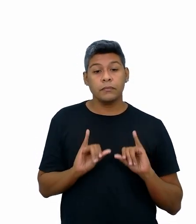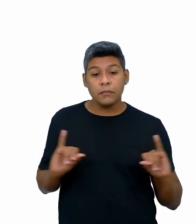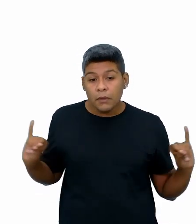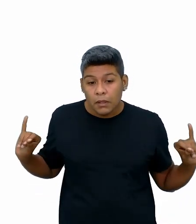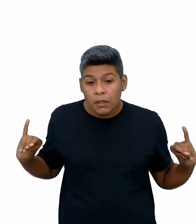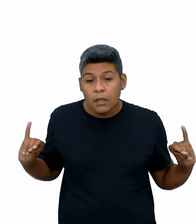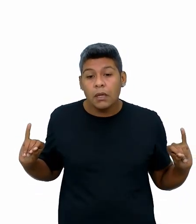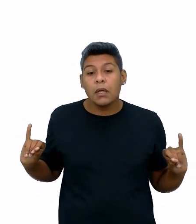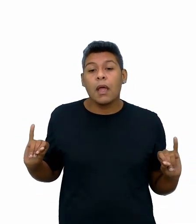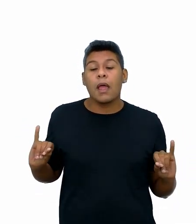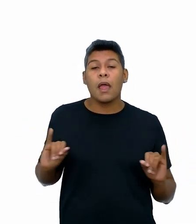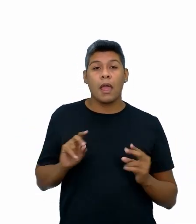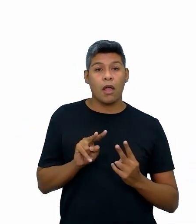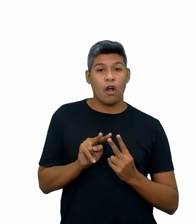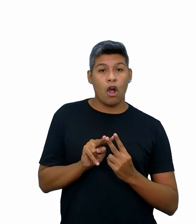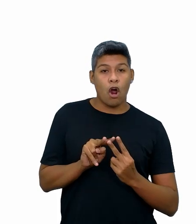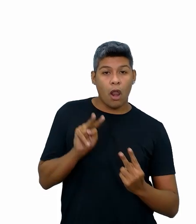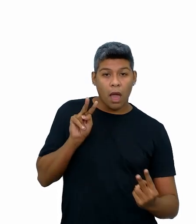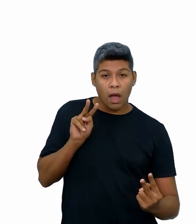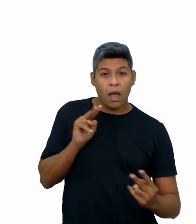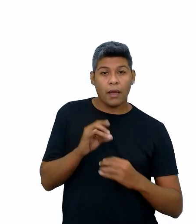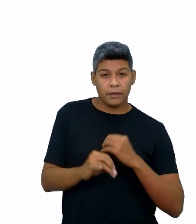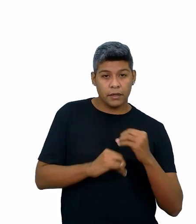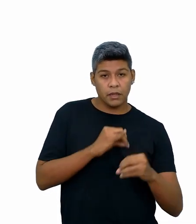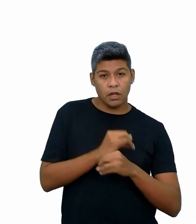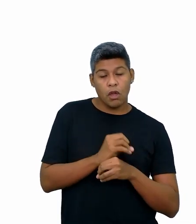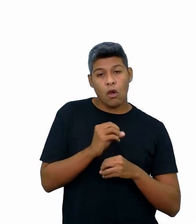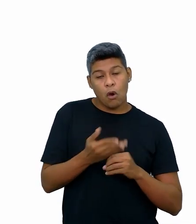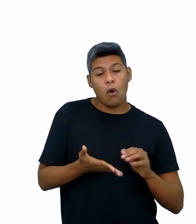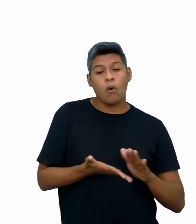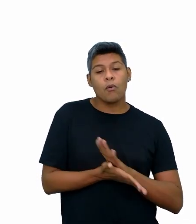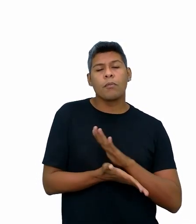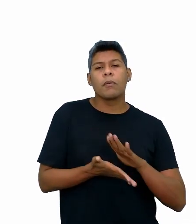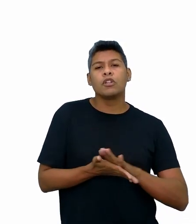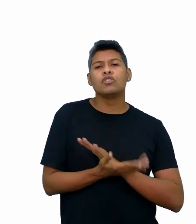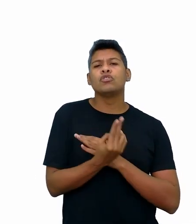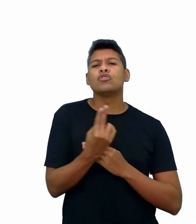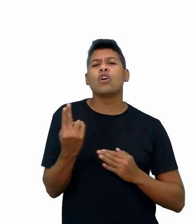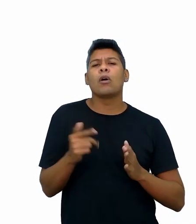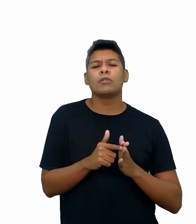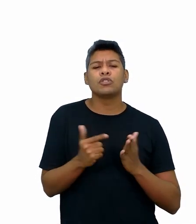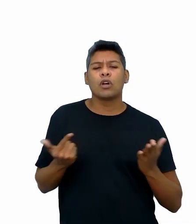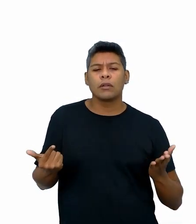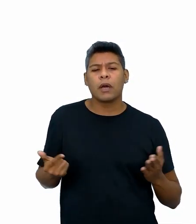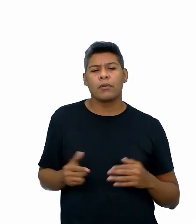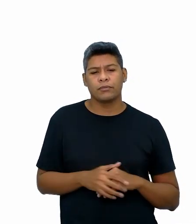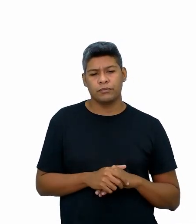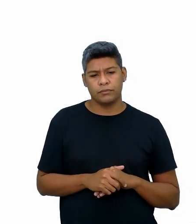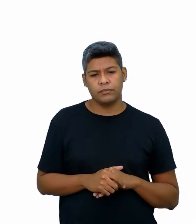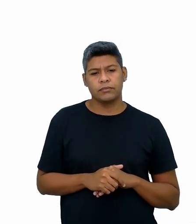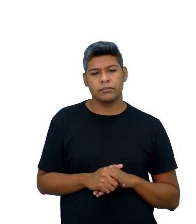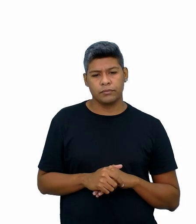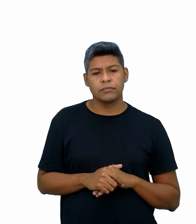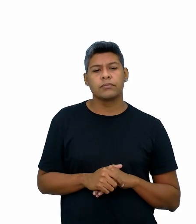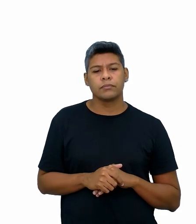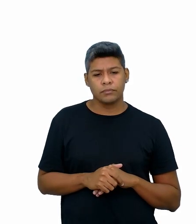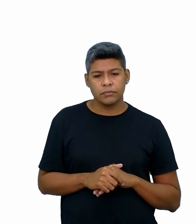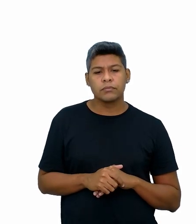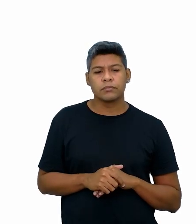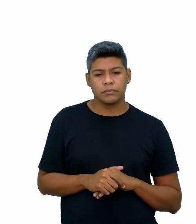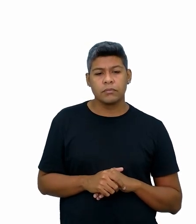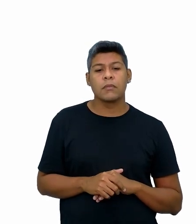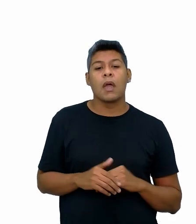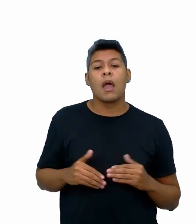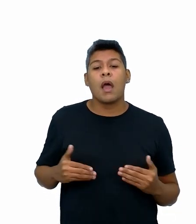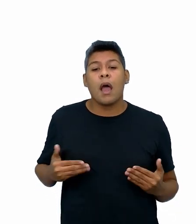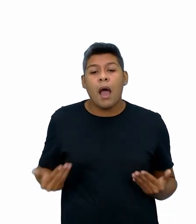impressa ou online? Qual é o nome do jornal em que ela foi publicada? A letra B. Há no primeiro parágrafo da notícia